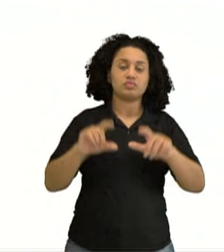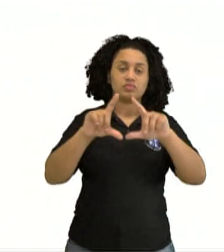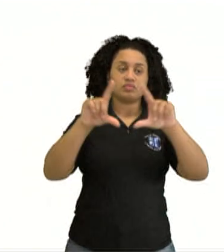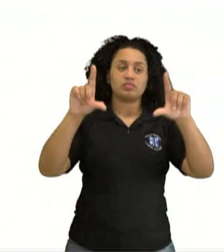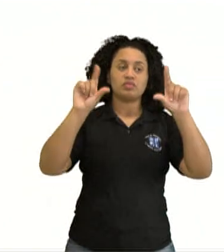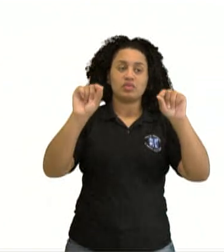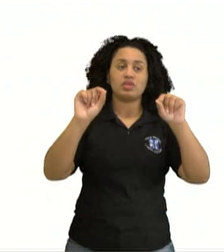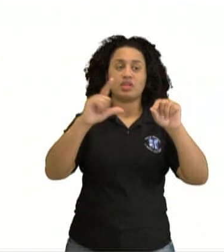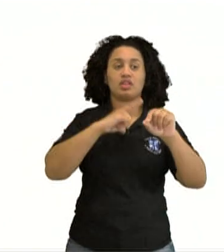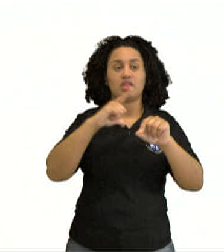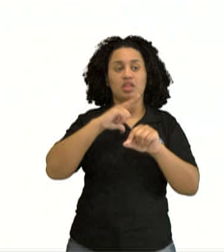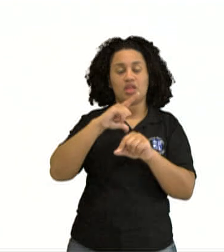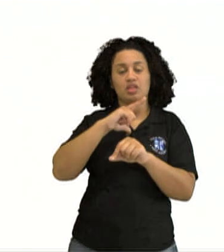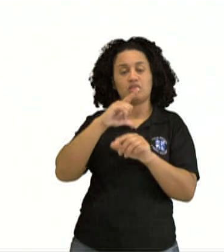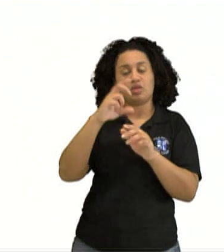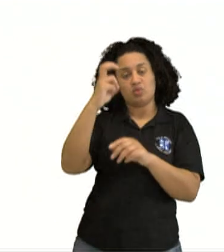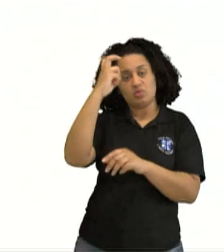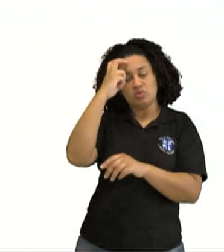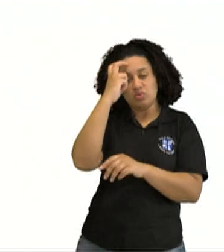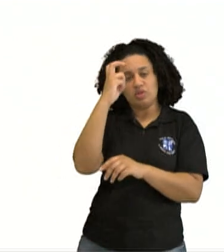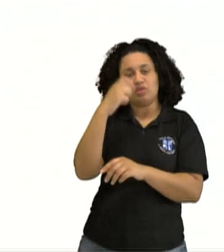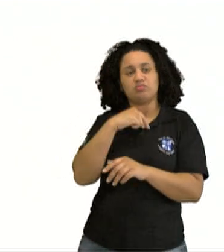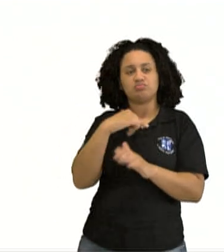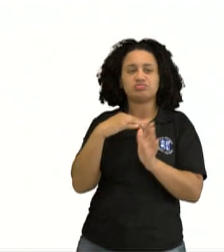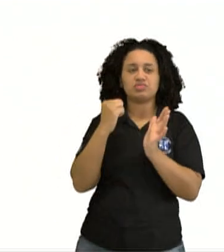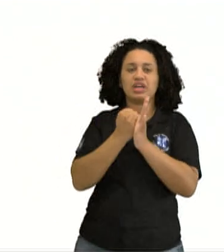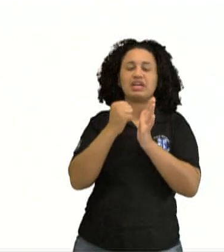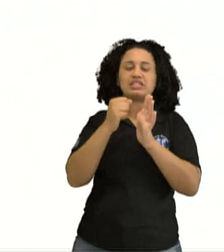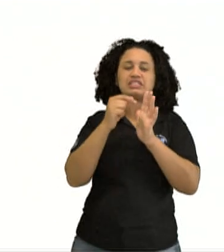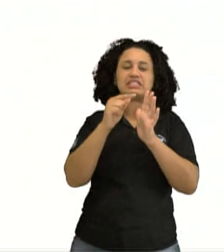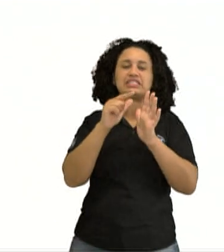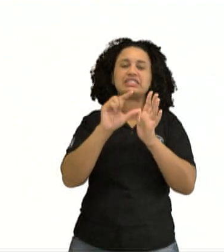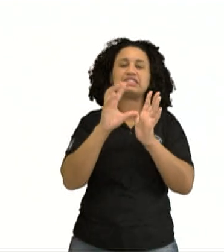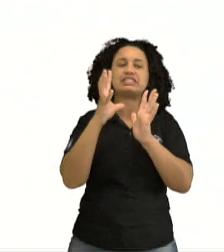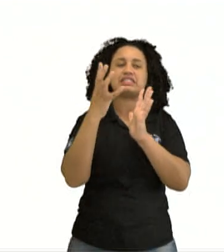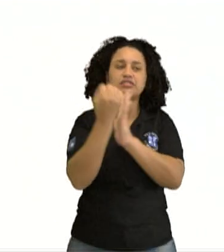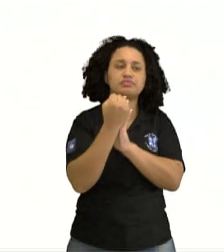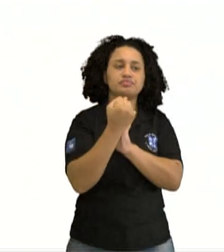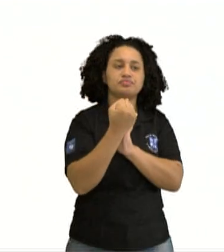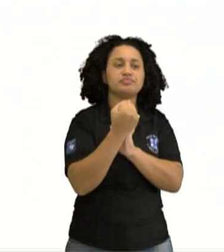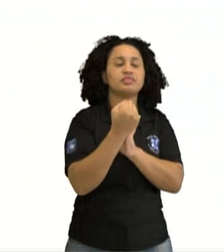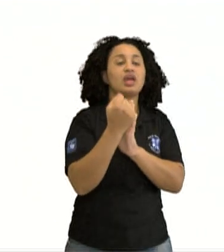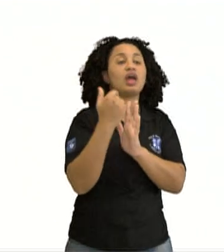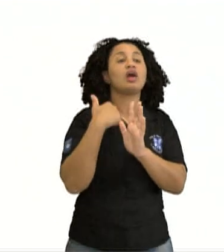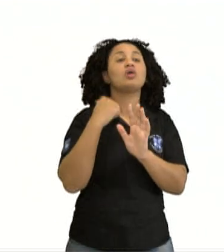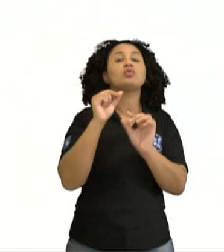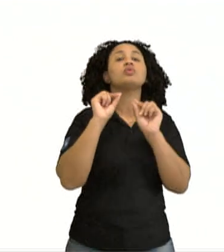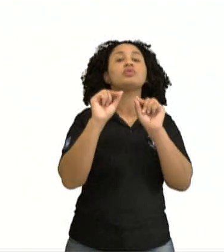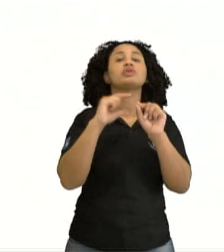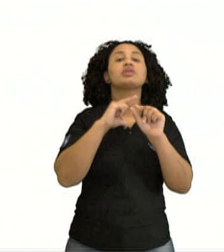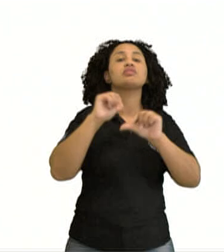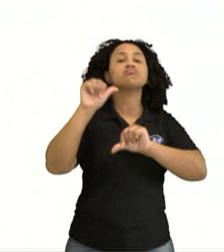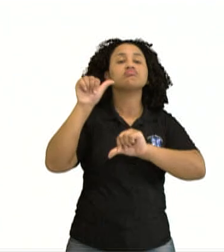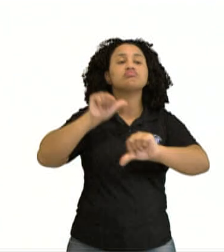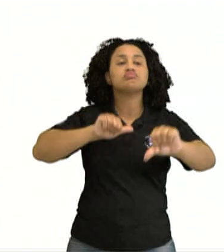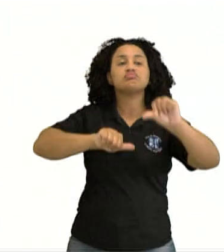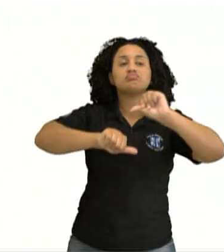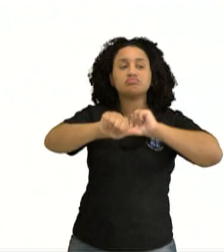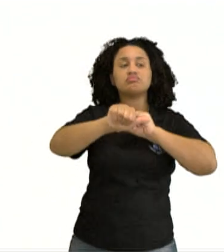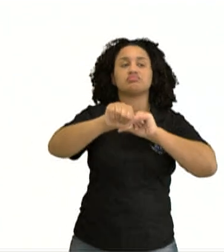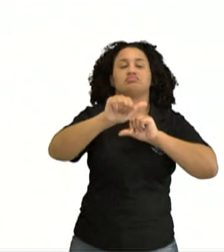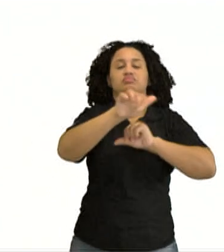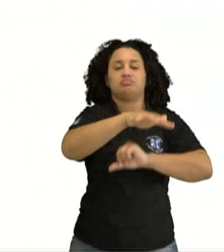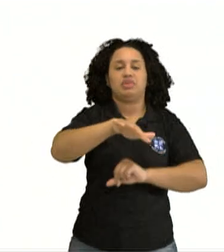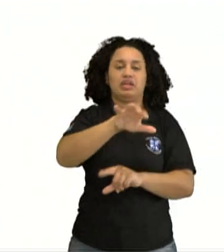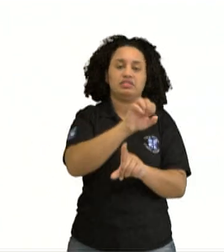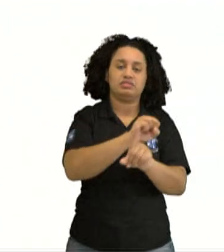Tomando-se a cultura como código e sistemas de signos, infere-se que as transformações em um